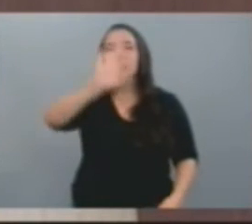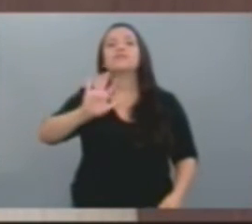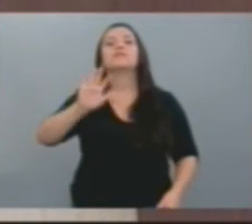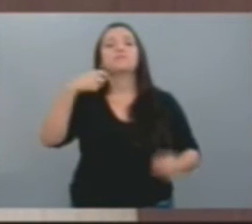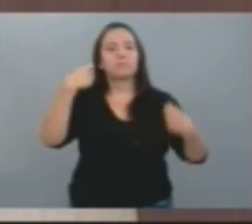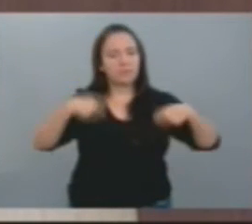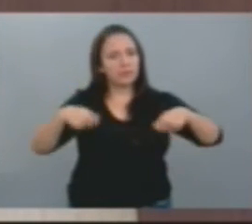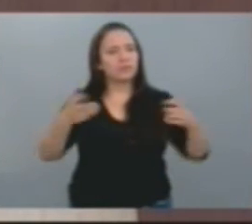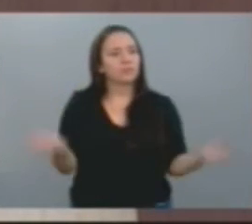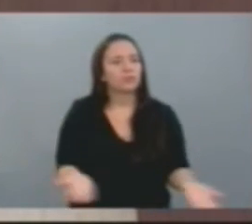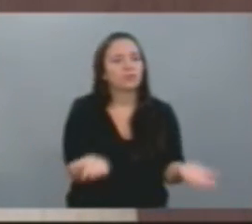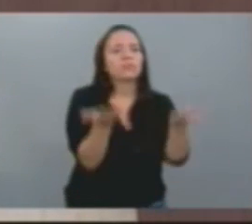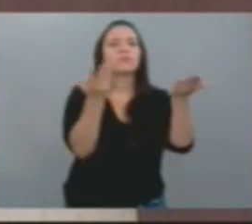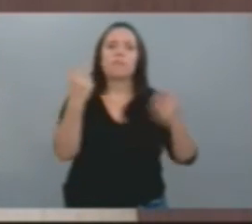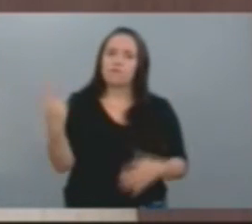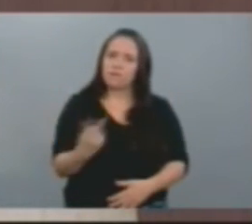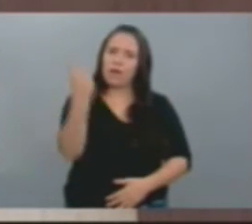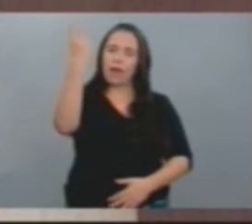e educa